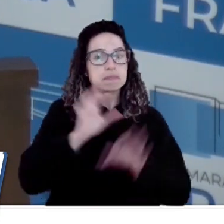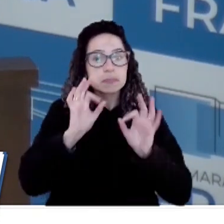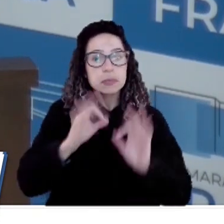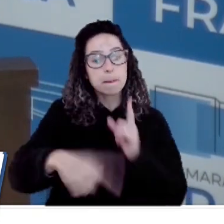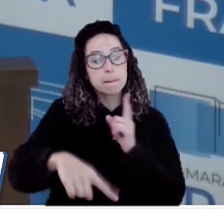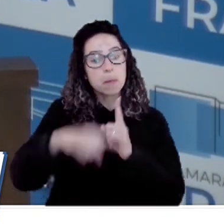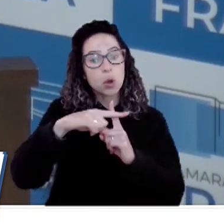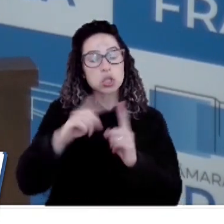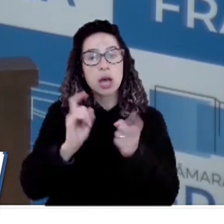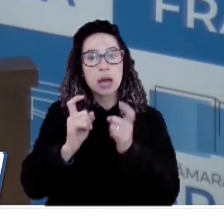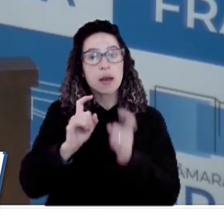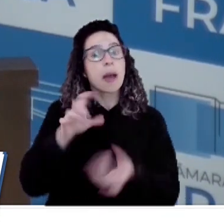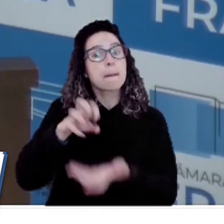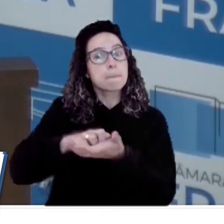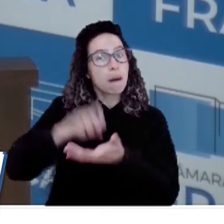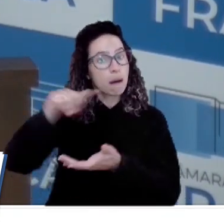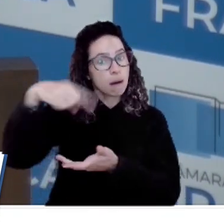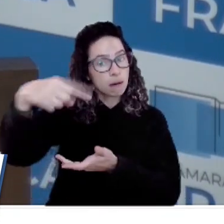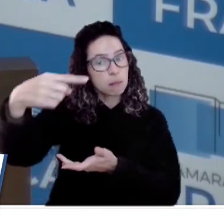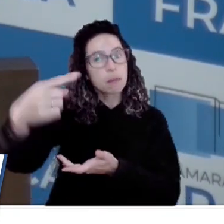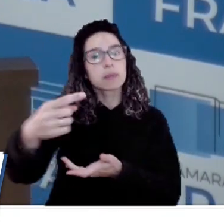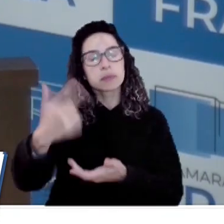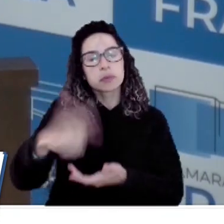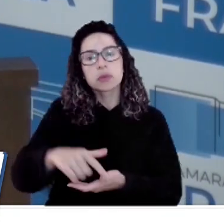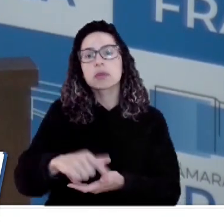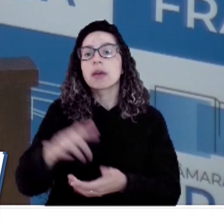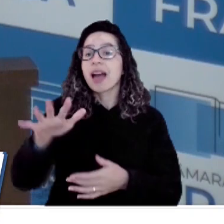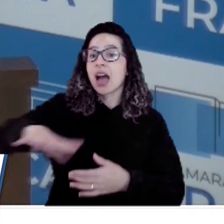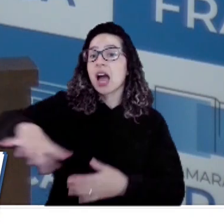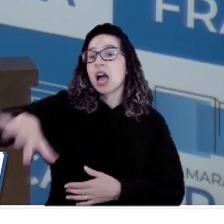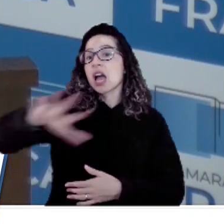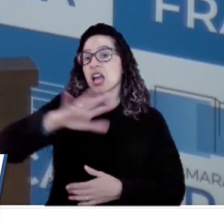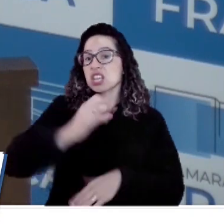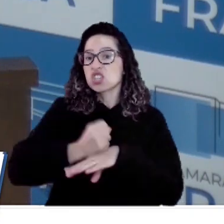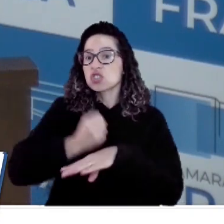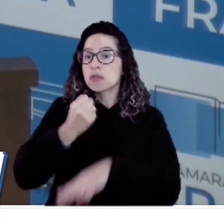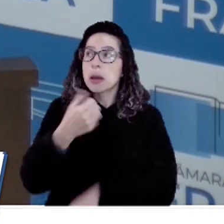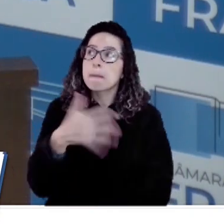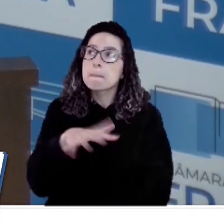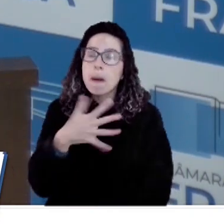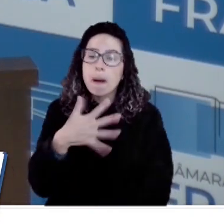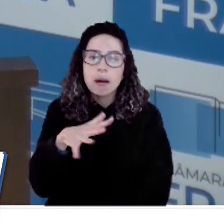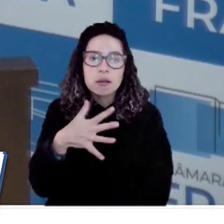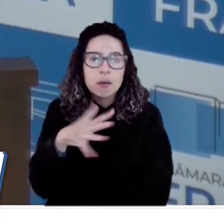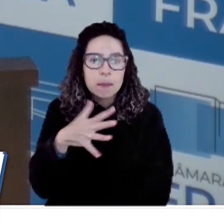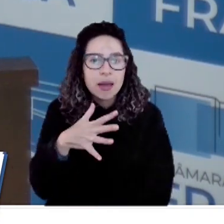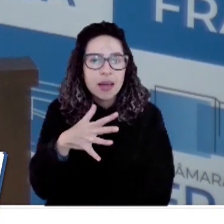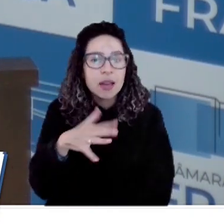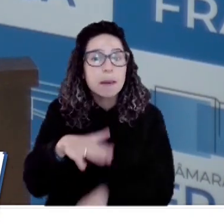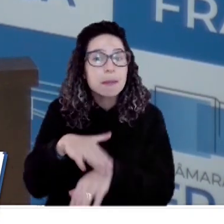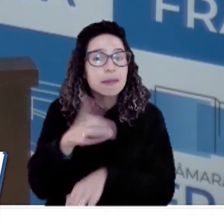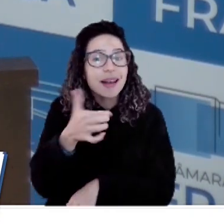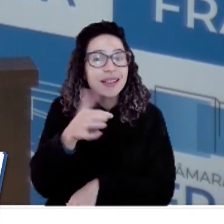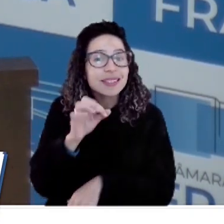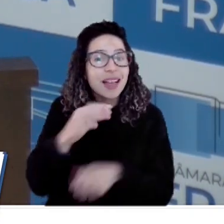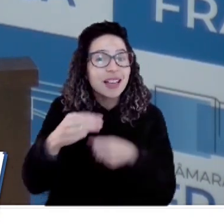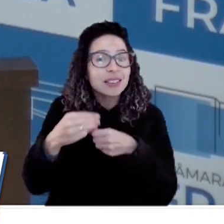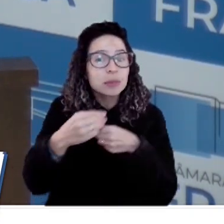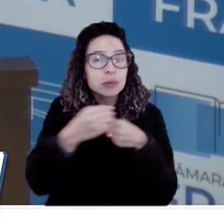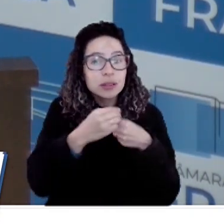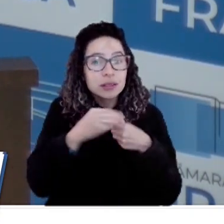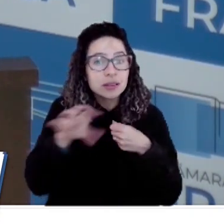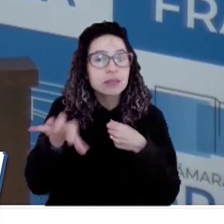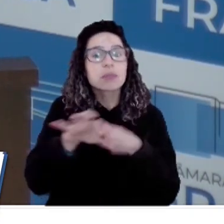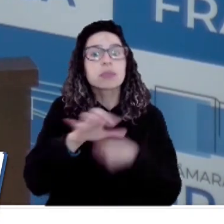marcar futuros eventos. Na região de Franca, pelo menos mais 10 municípios têm